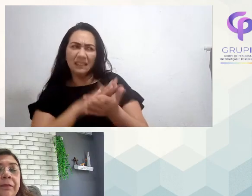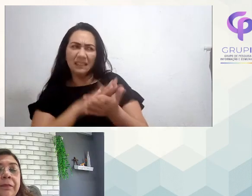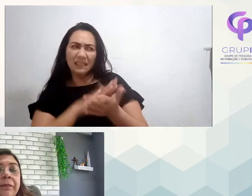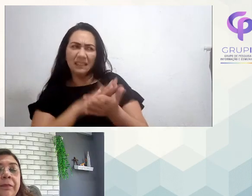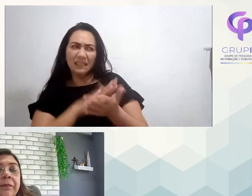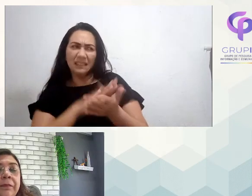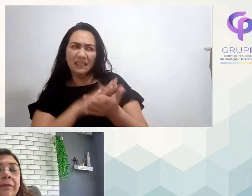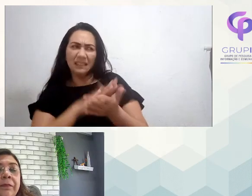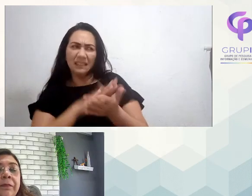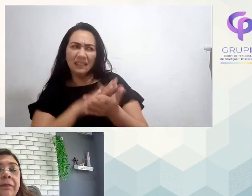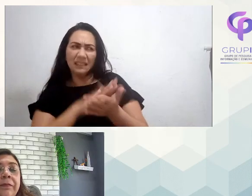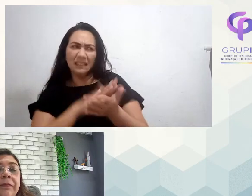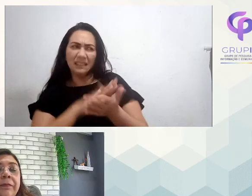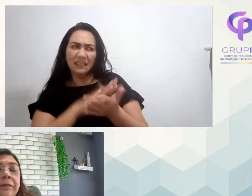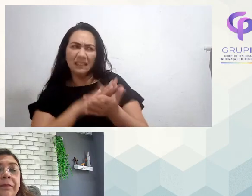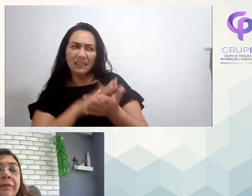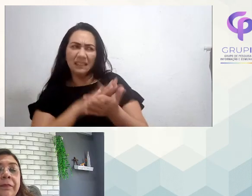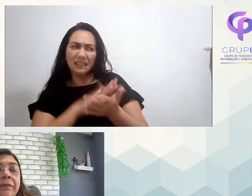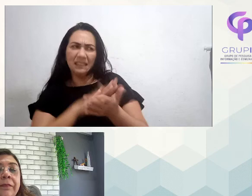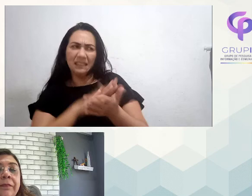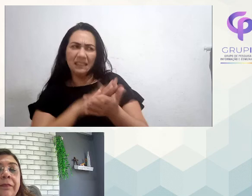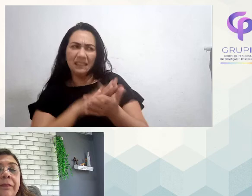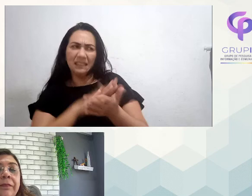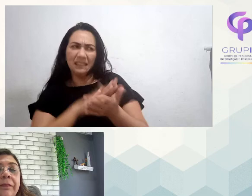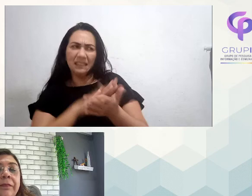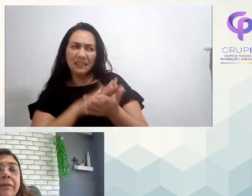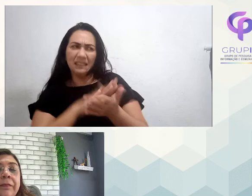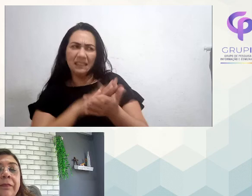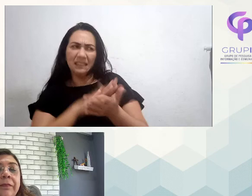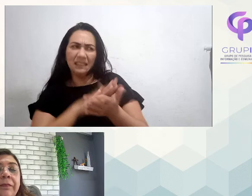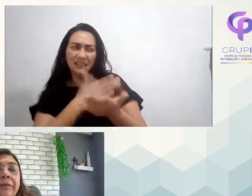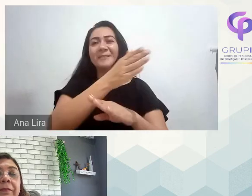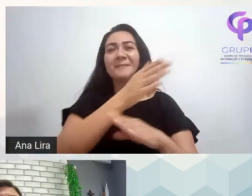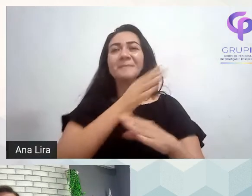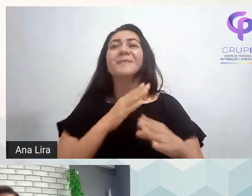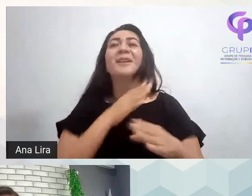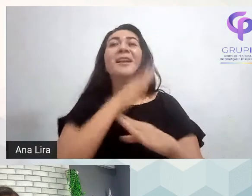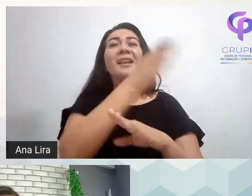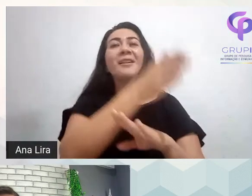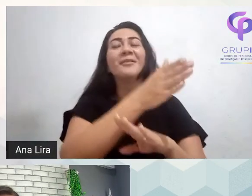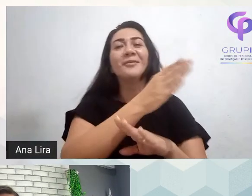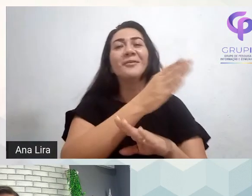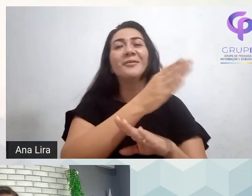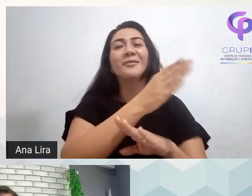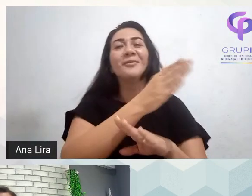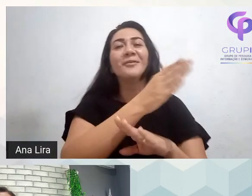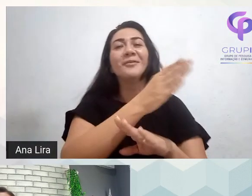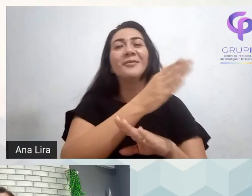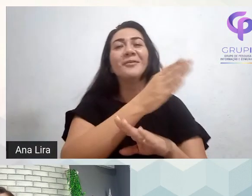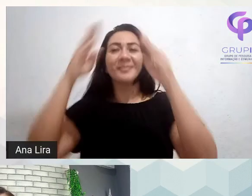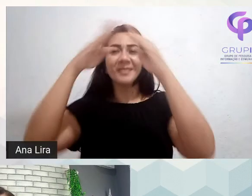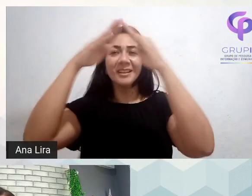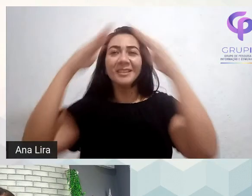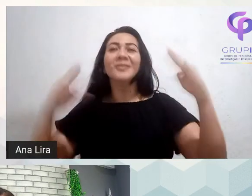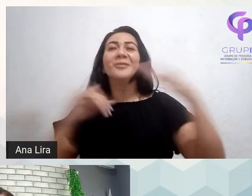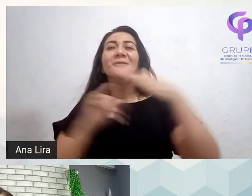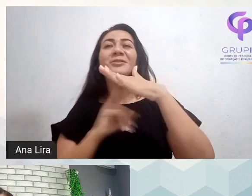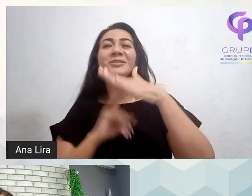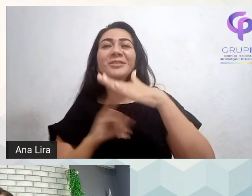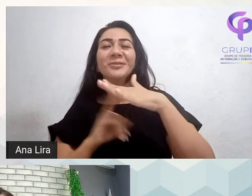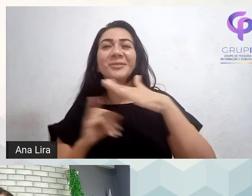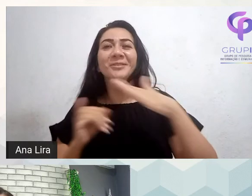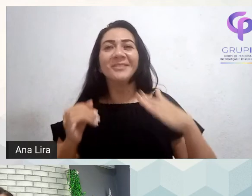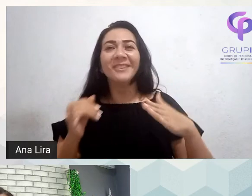ela ficou maravilhada. No vídeo aparece a alegria dela, ela lacrimejando, e a gente também emocionado, todo mundo